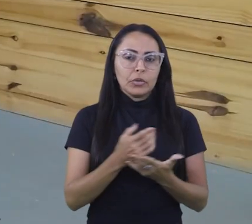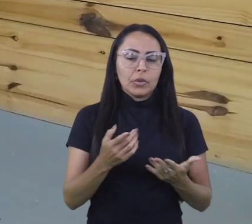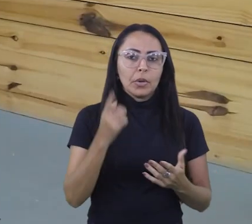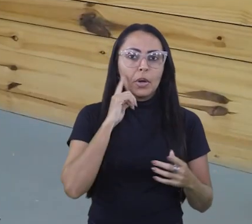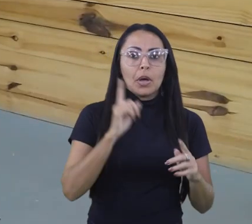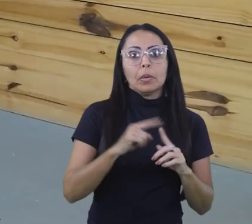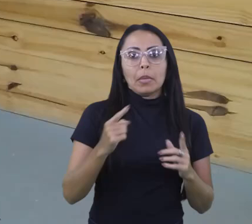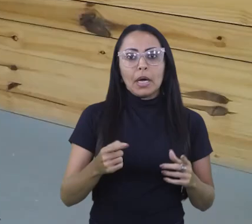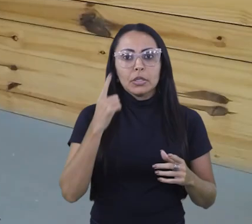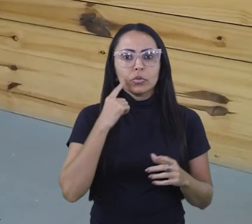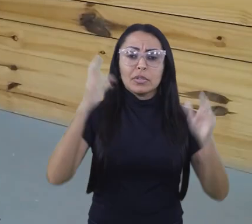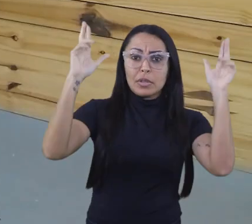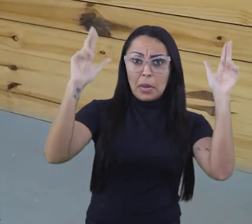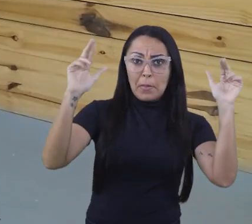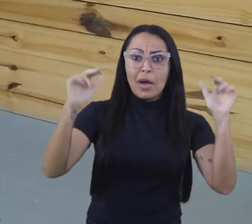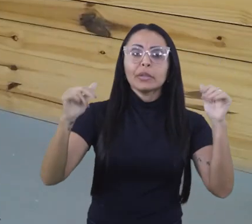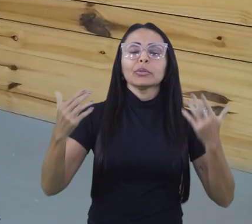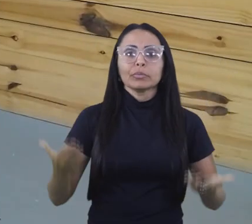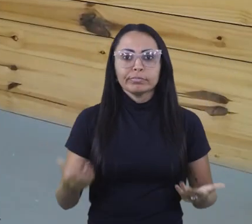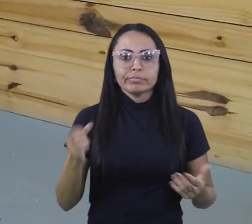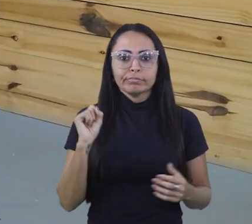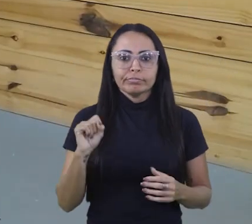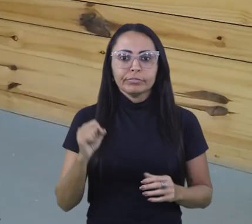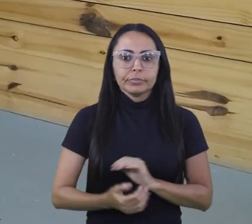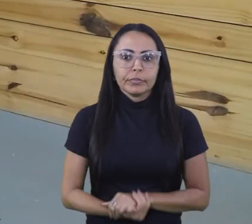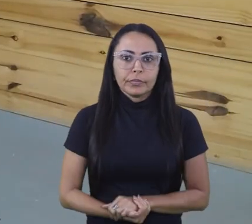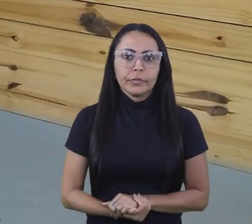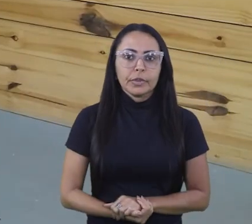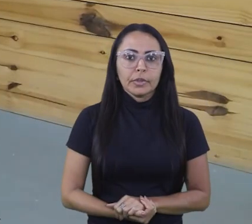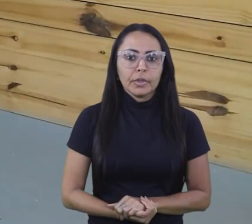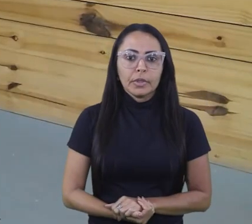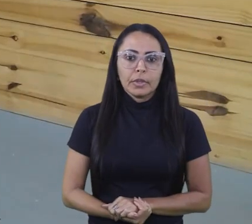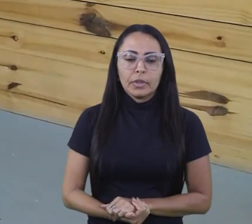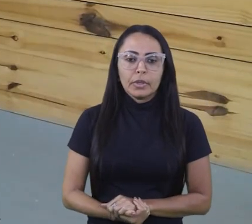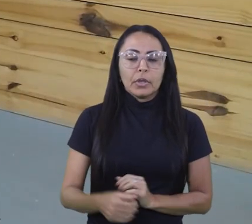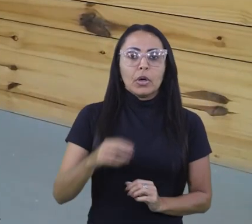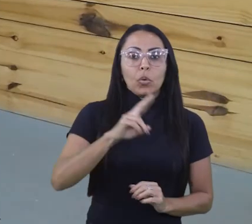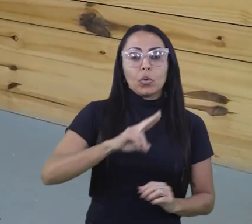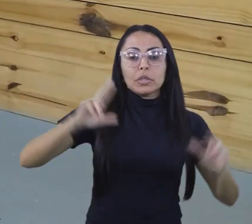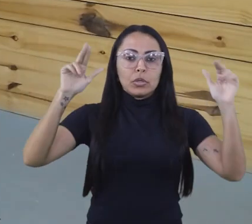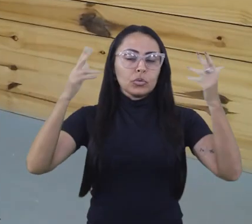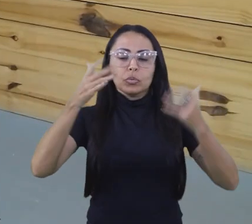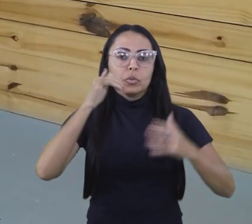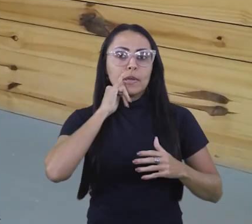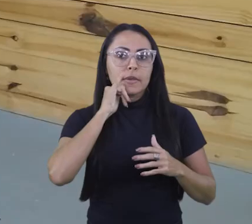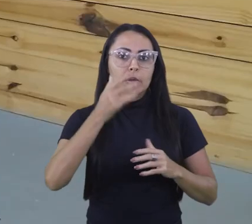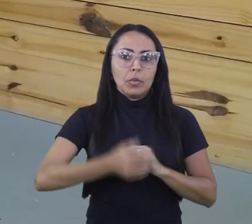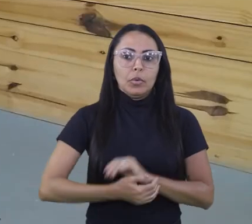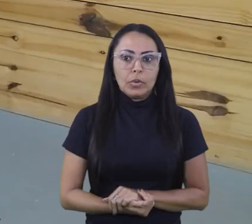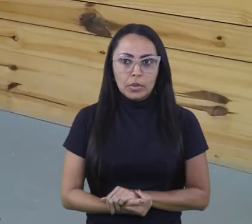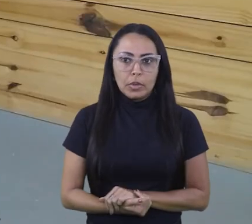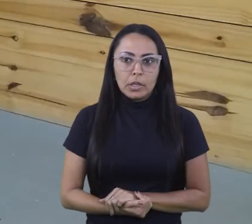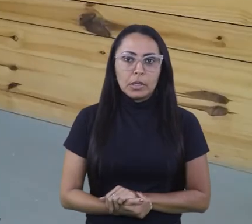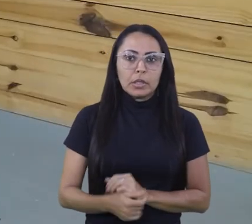mas os elementos temáticos, né? Os elementos, né, de conteúdo, né? Os assuntos, por exemplo, né, que